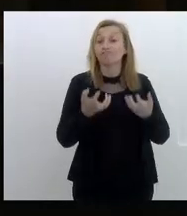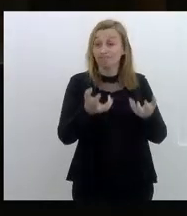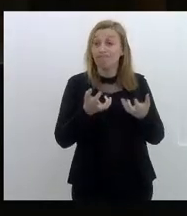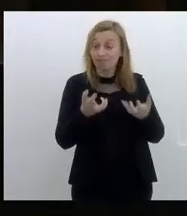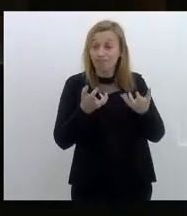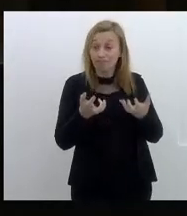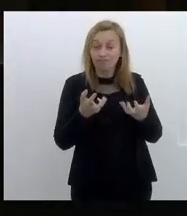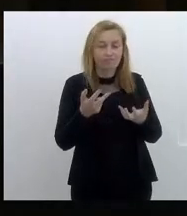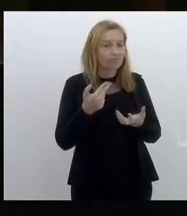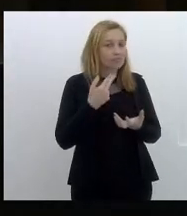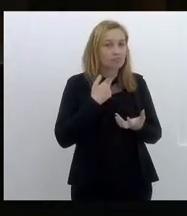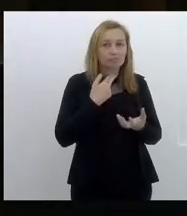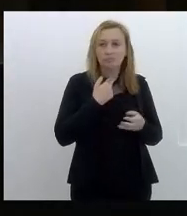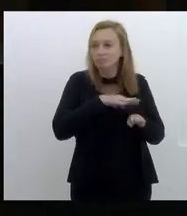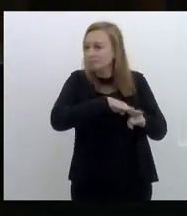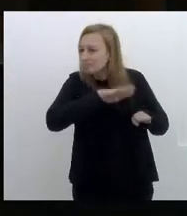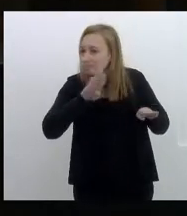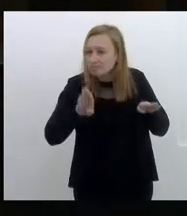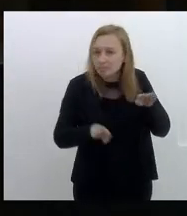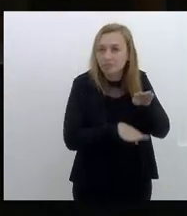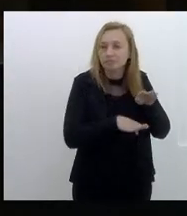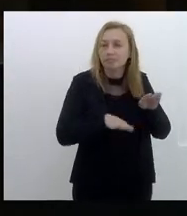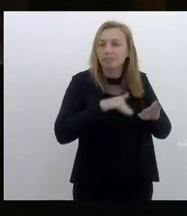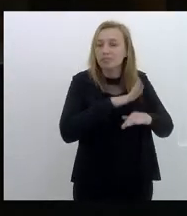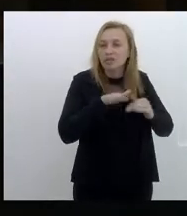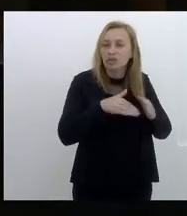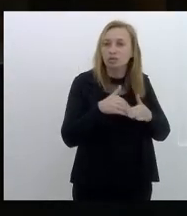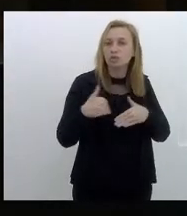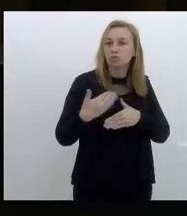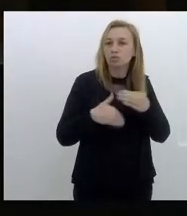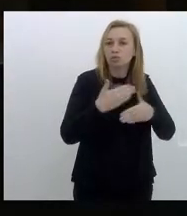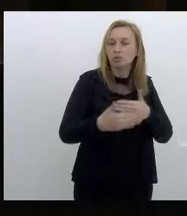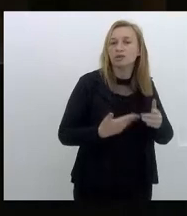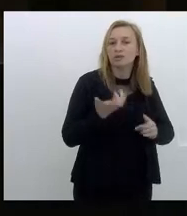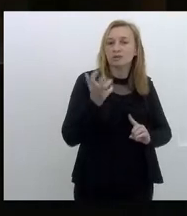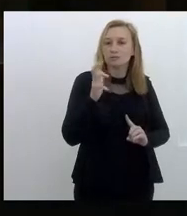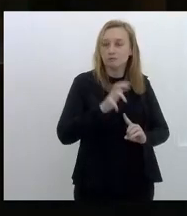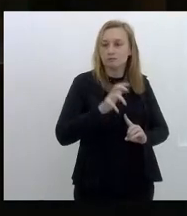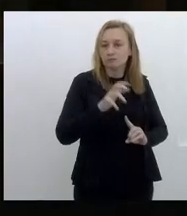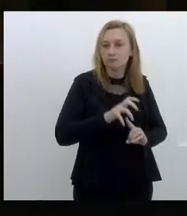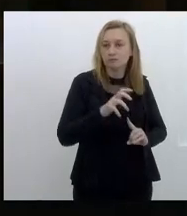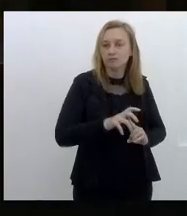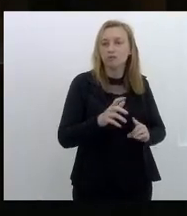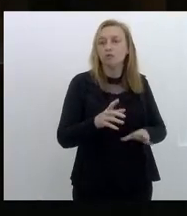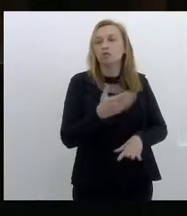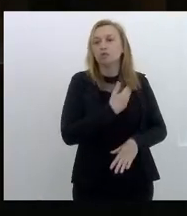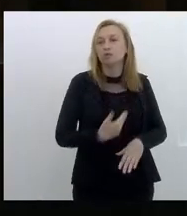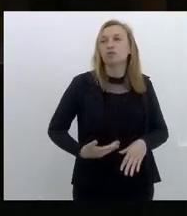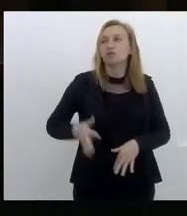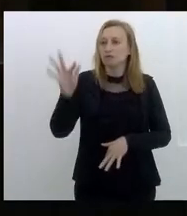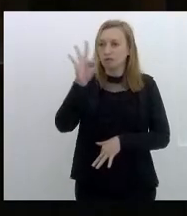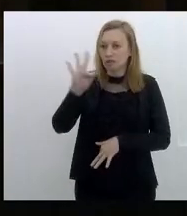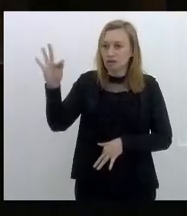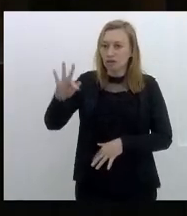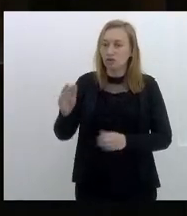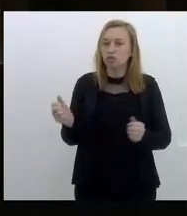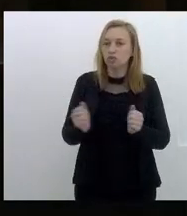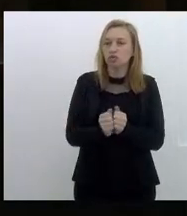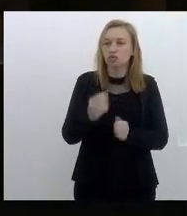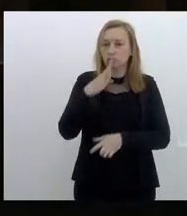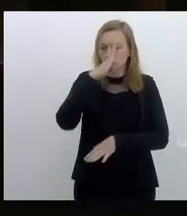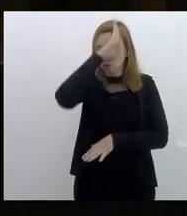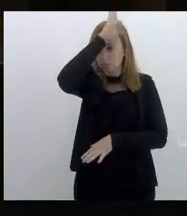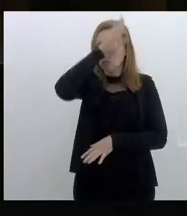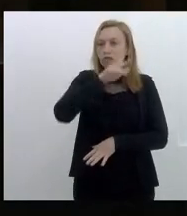não pode se submeter a todo o processo de chantagem feita pelo Governo Federal junto com o